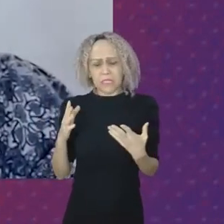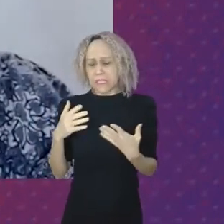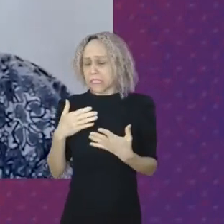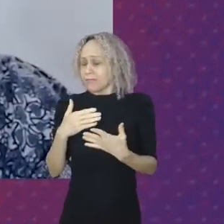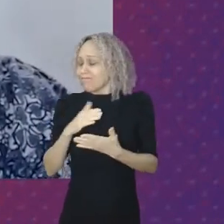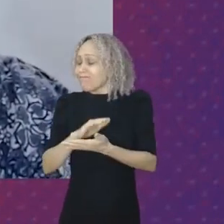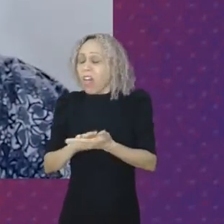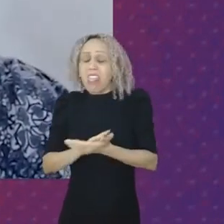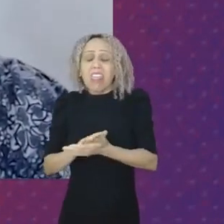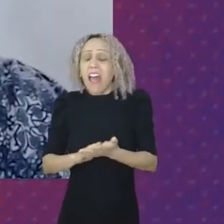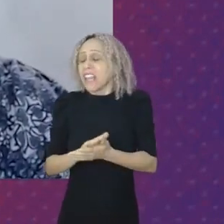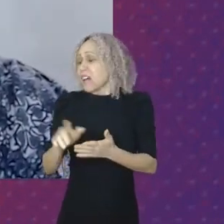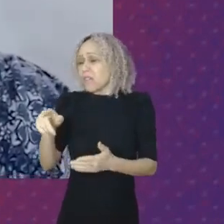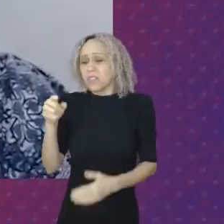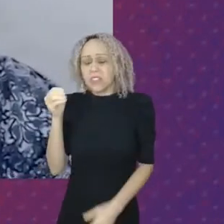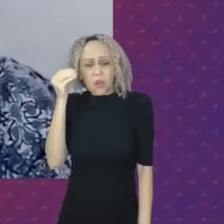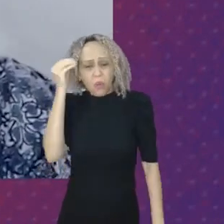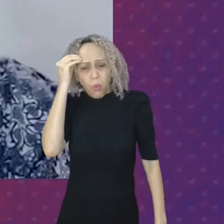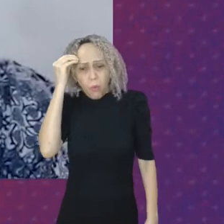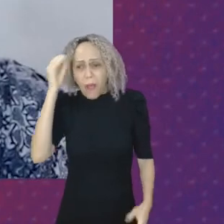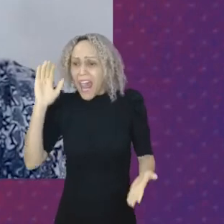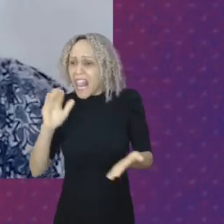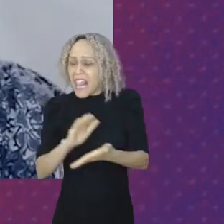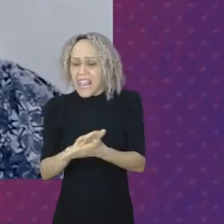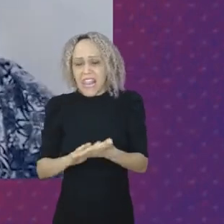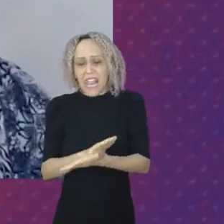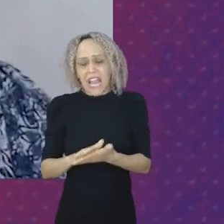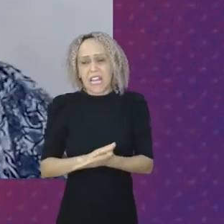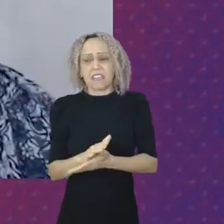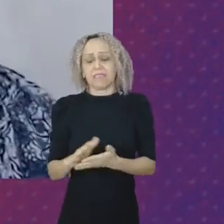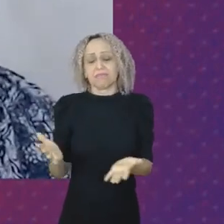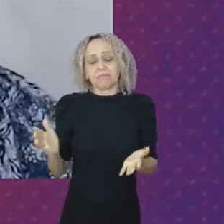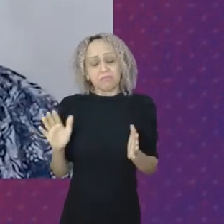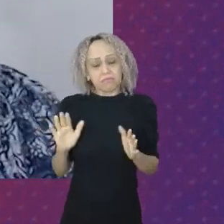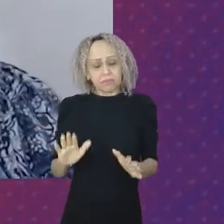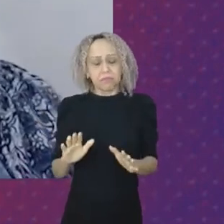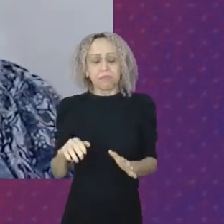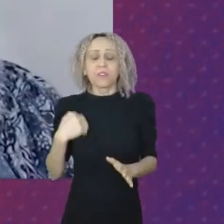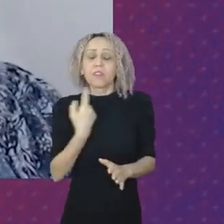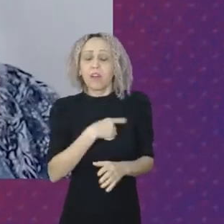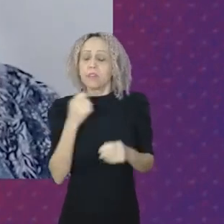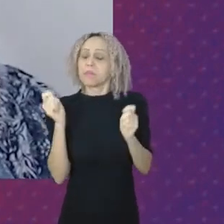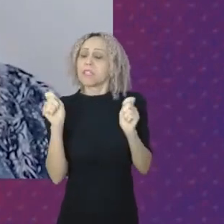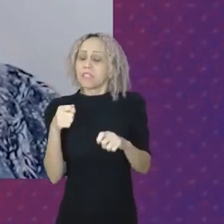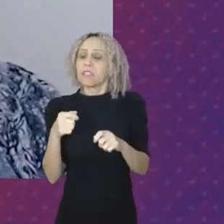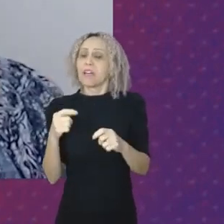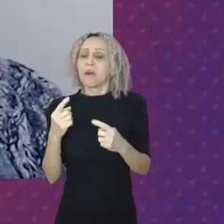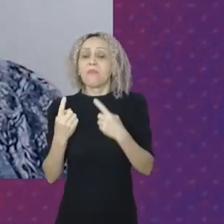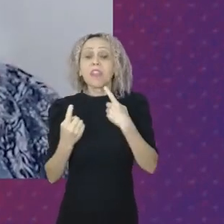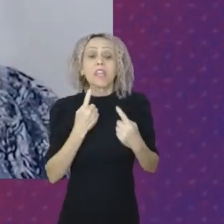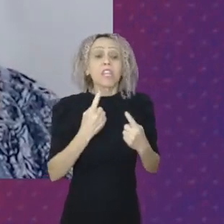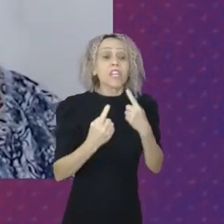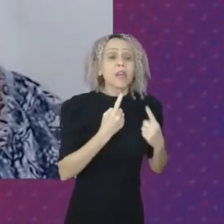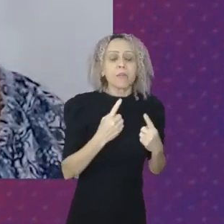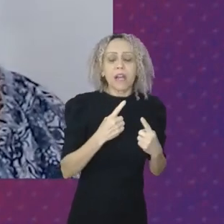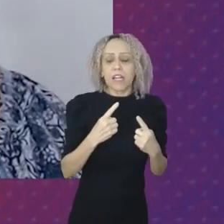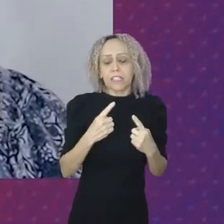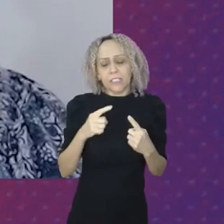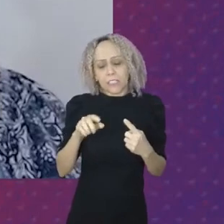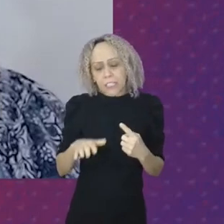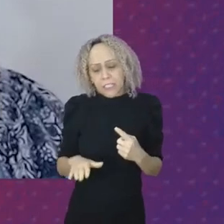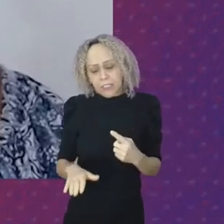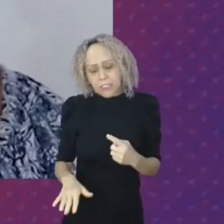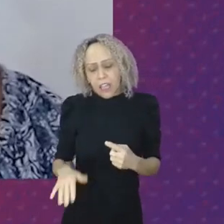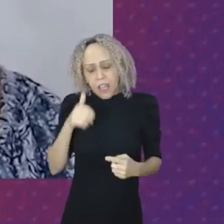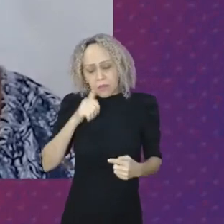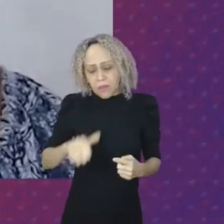ela permite. E a gente precisa fazer esse debate em todos os lugares, desde a infância, para que as mulheres saibam que o